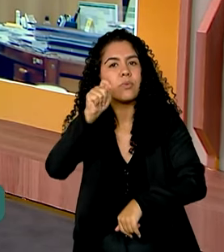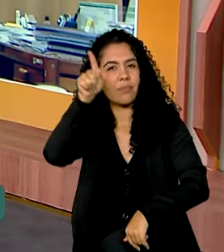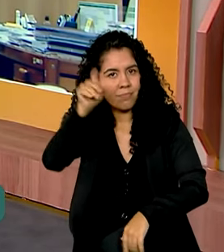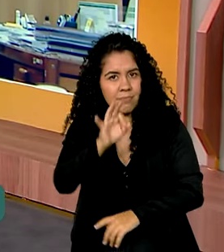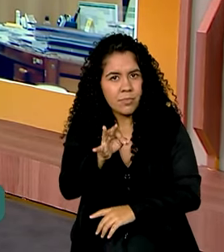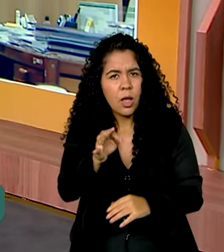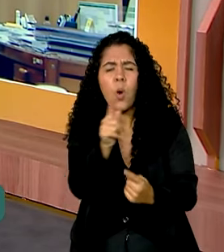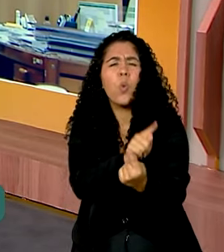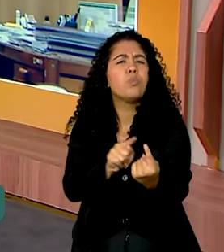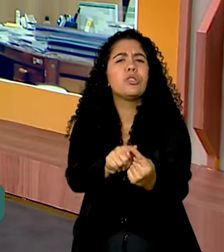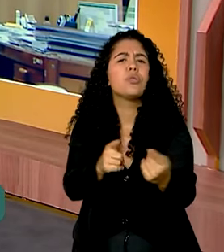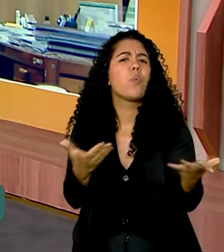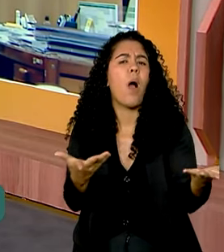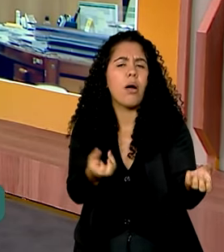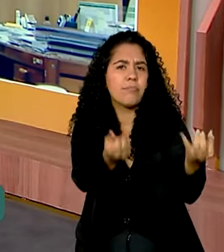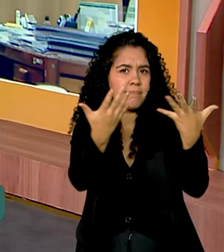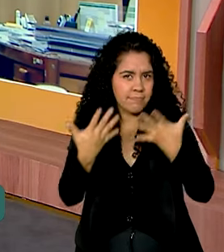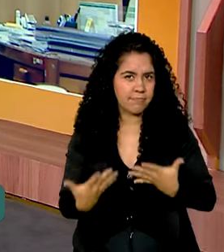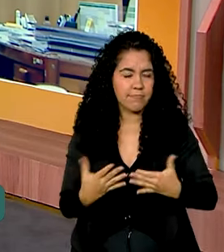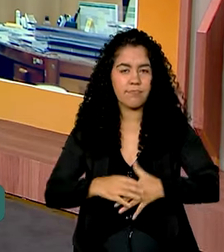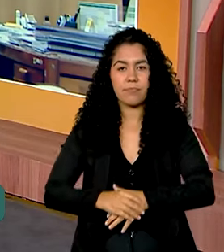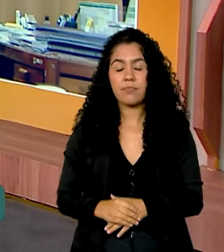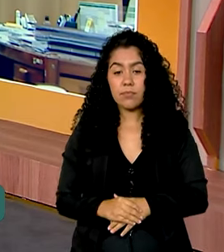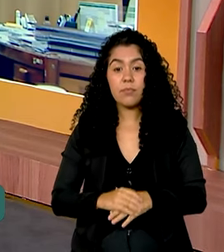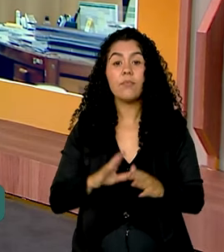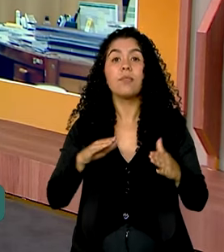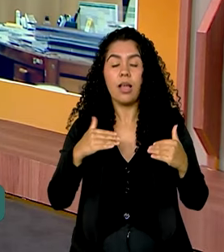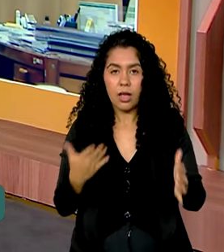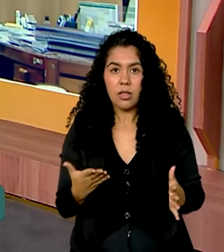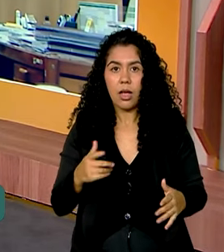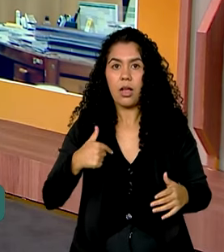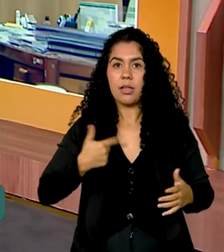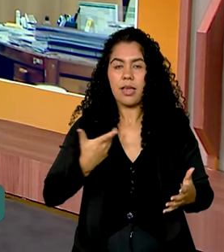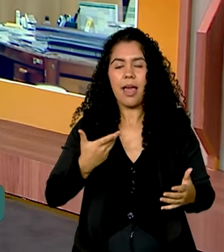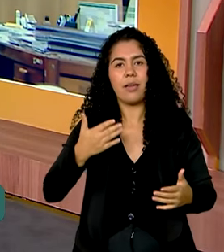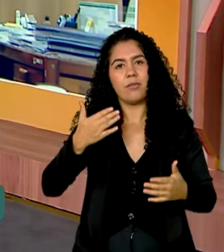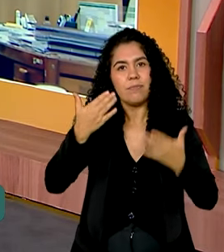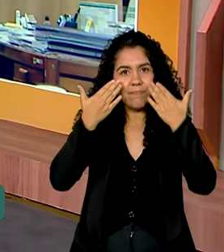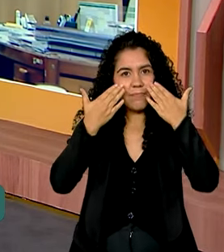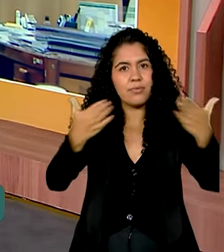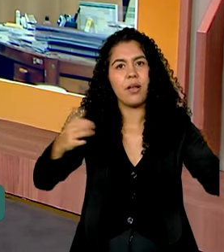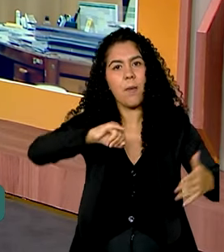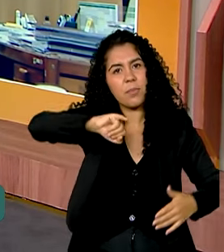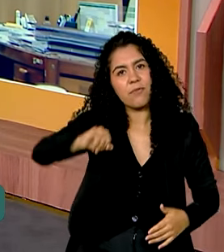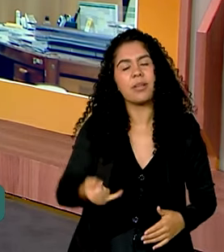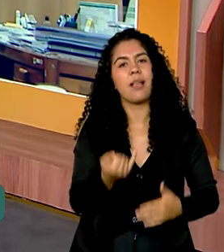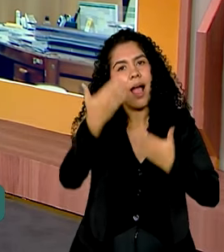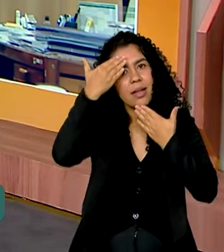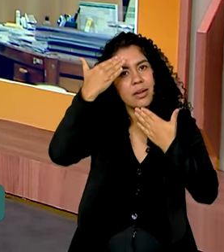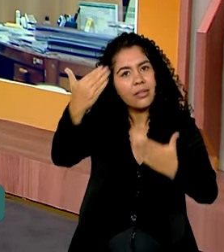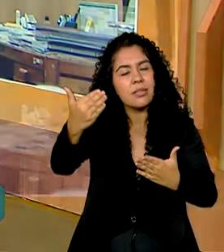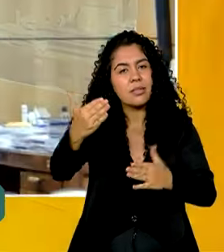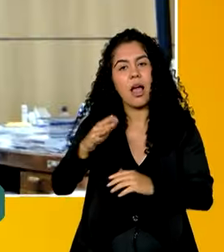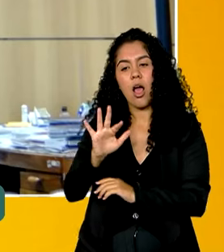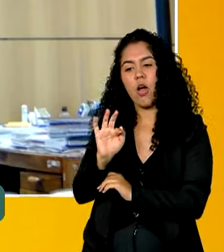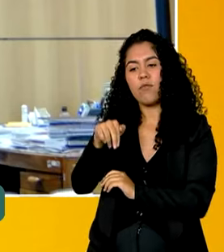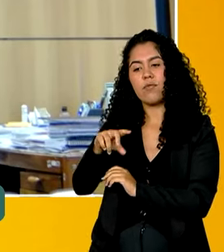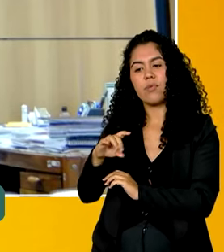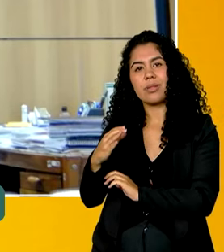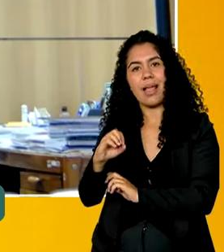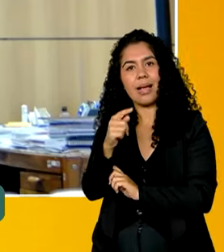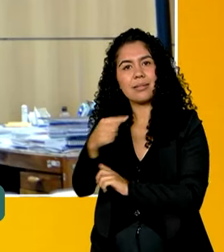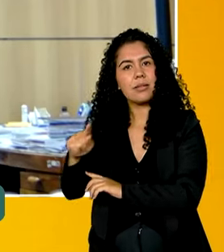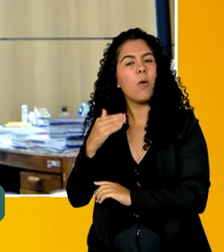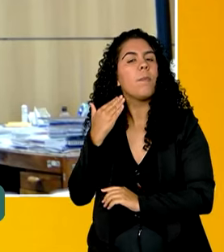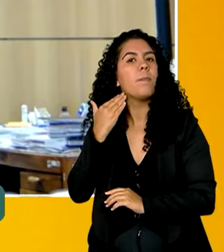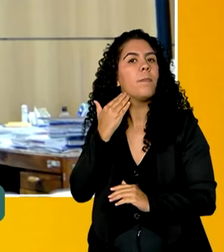Nós tivemos um convênio, quero aproveitar aqui publicamente para agradecer a Fundação Banco do Brasil.